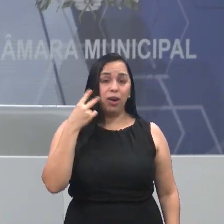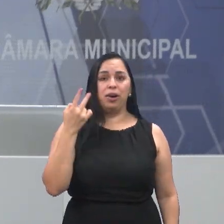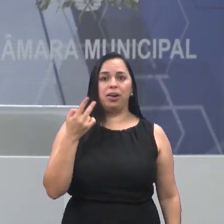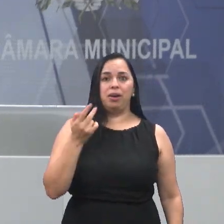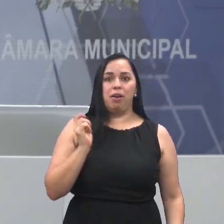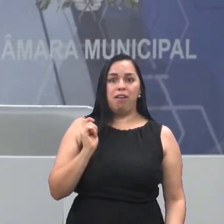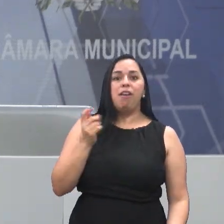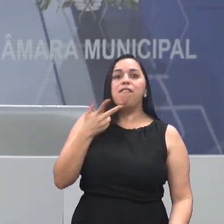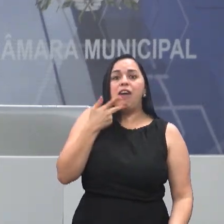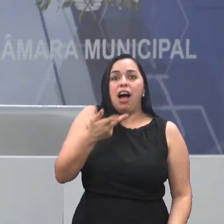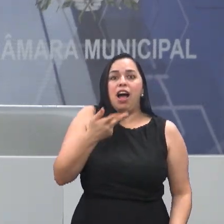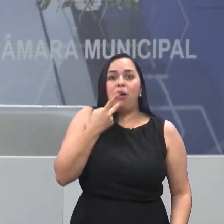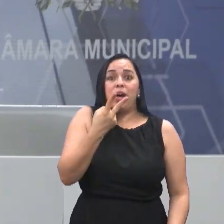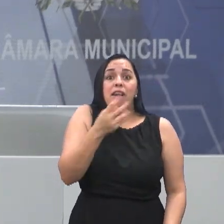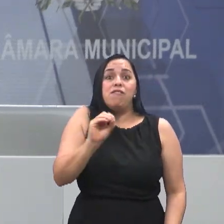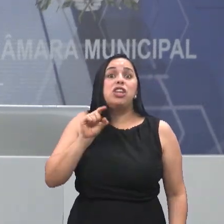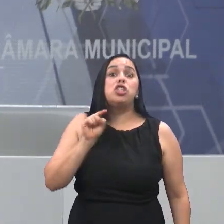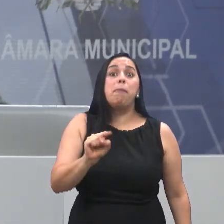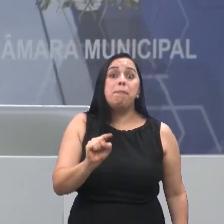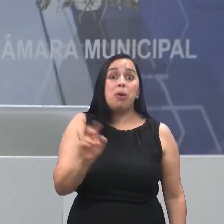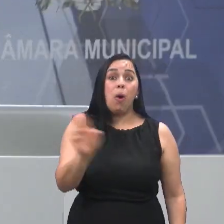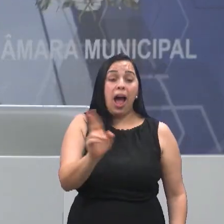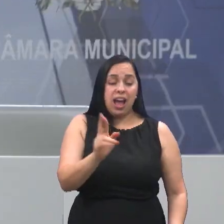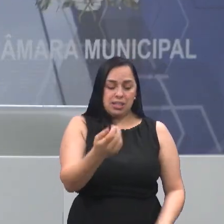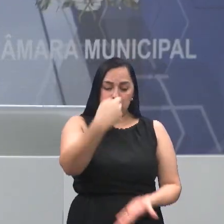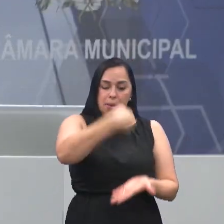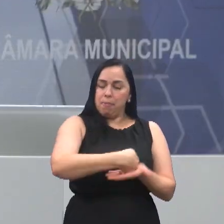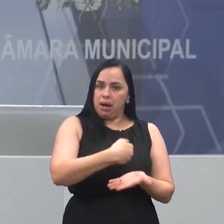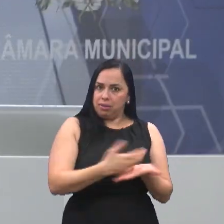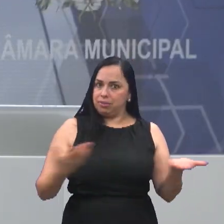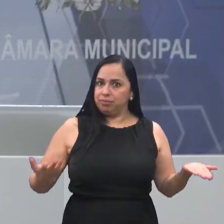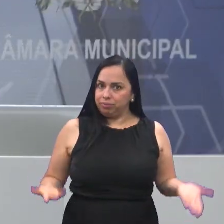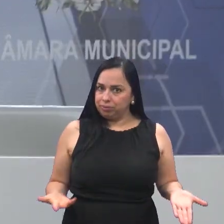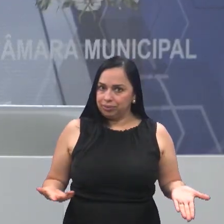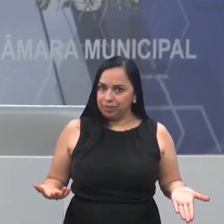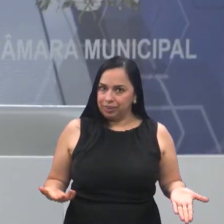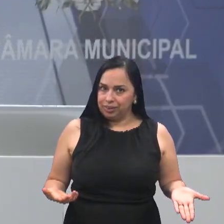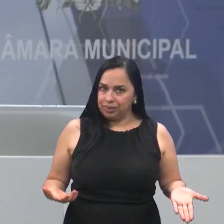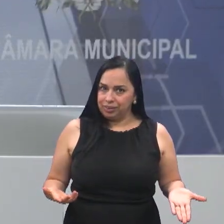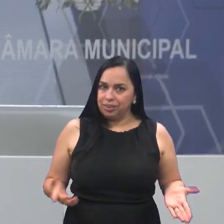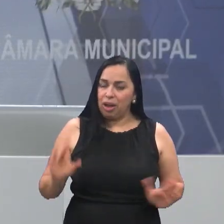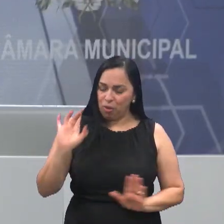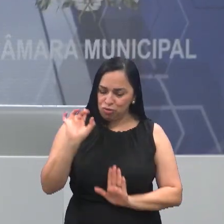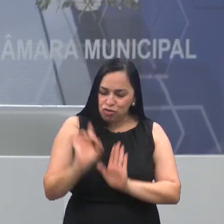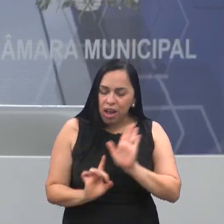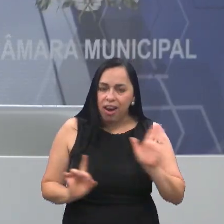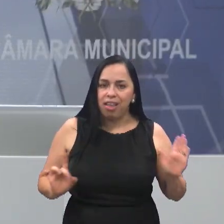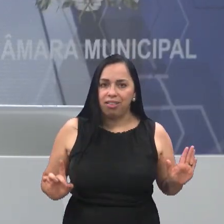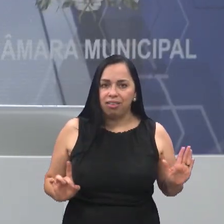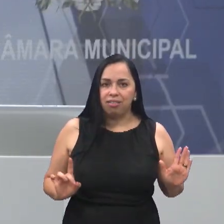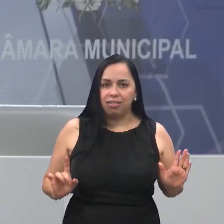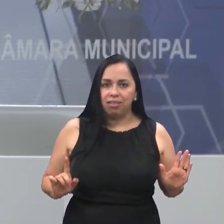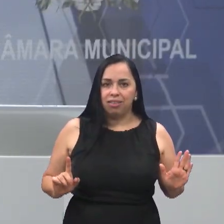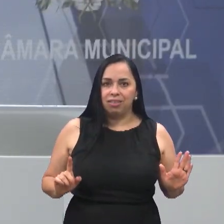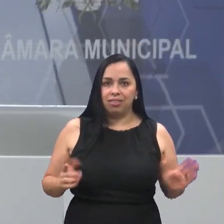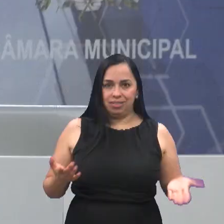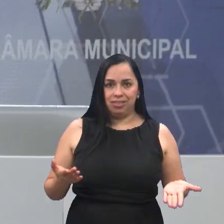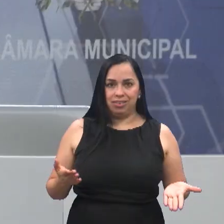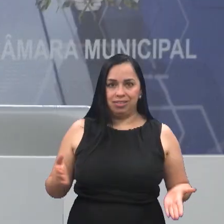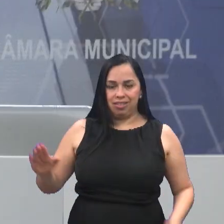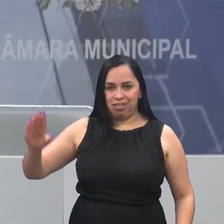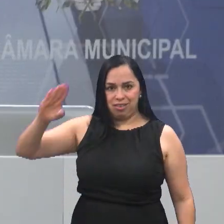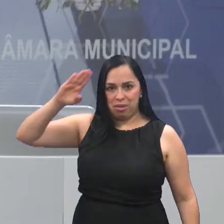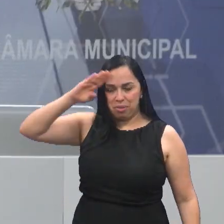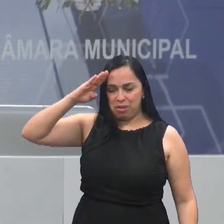prova cabe a quem acusa. Esse não é um princípio do direito, não é um princípio que o nosso capitão está